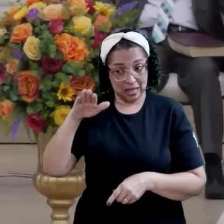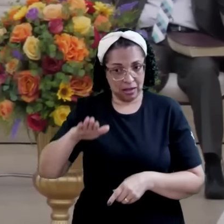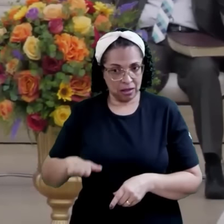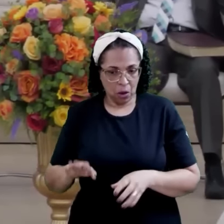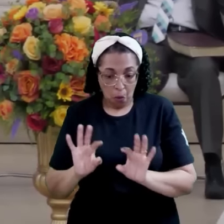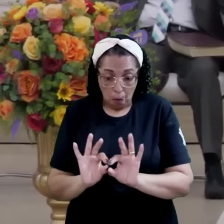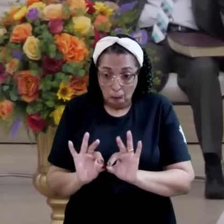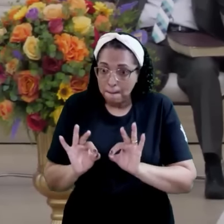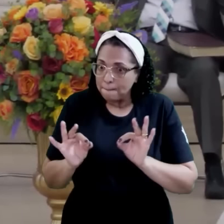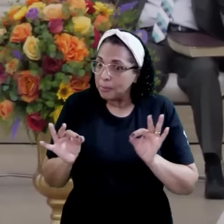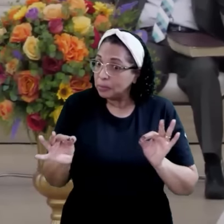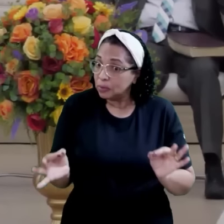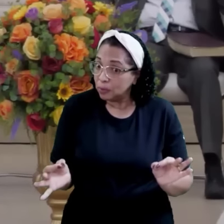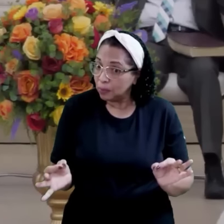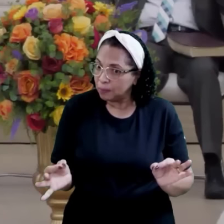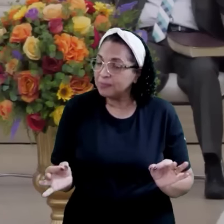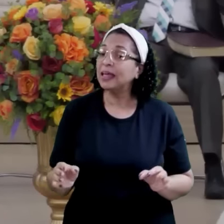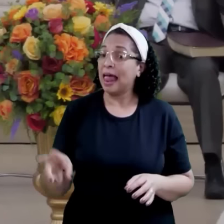desce